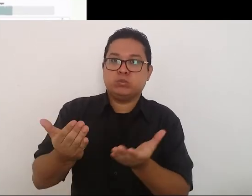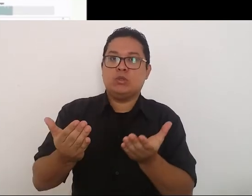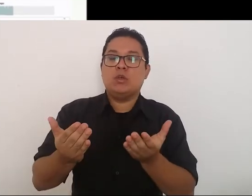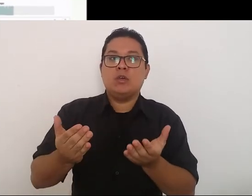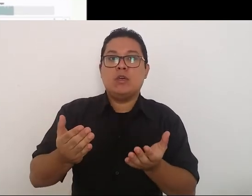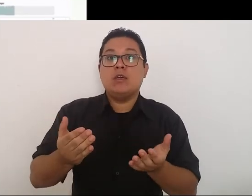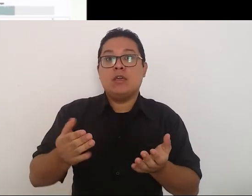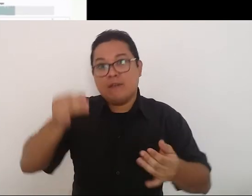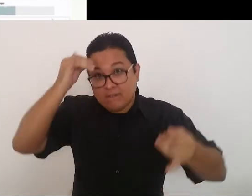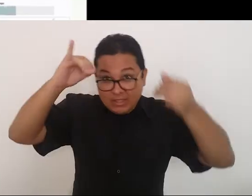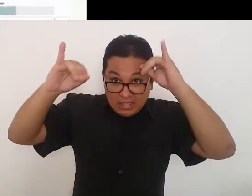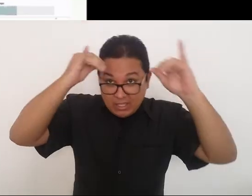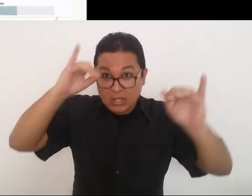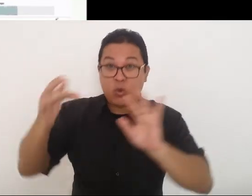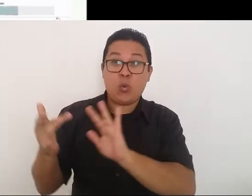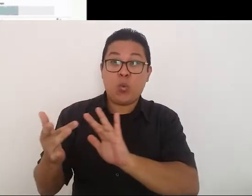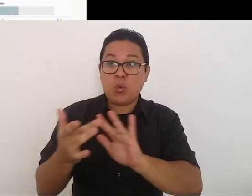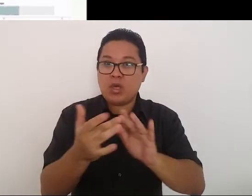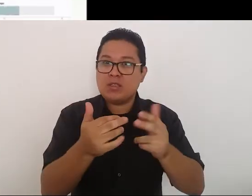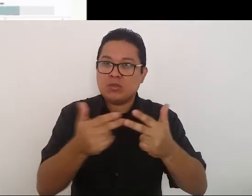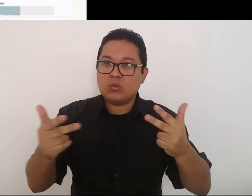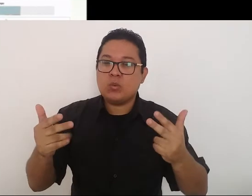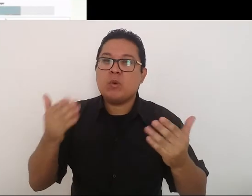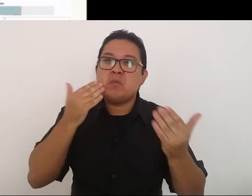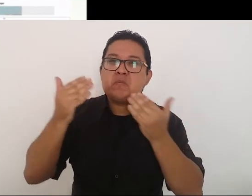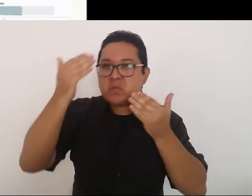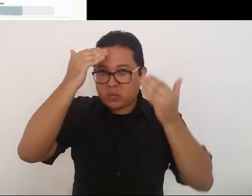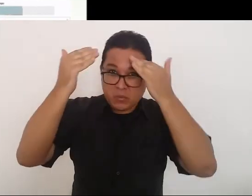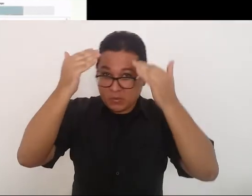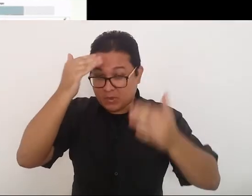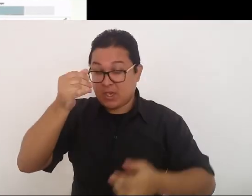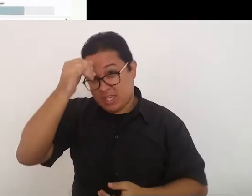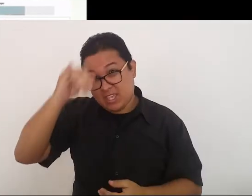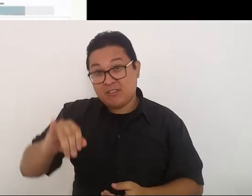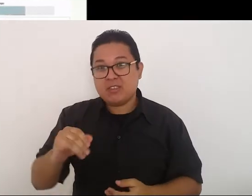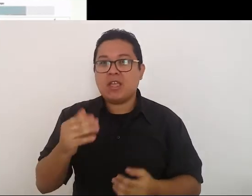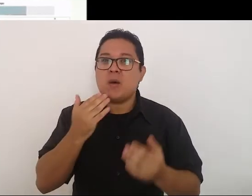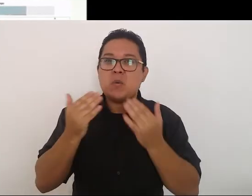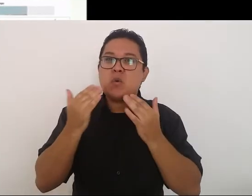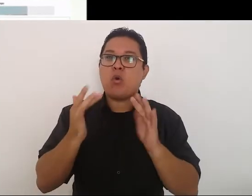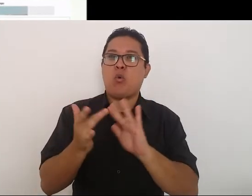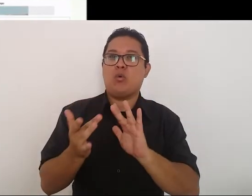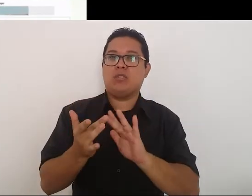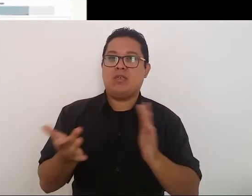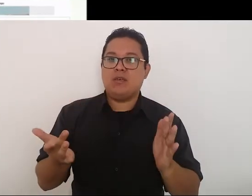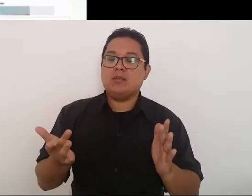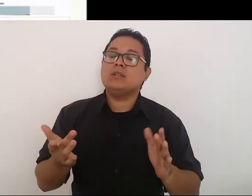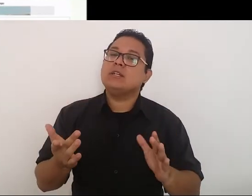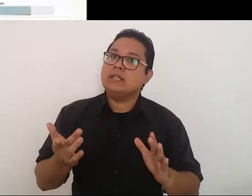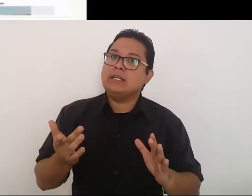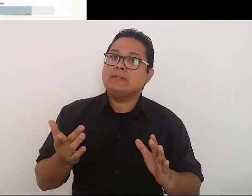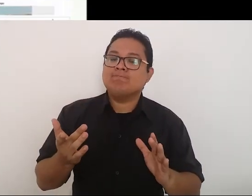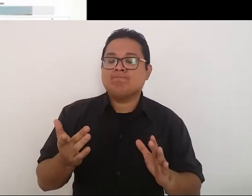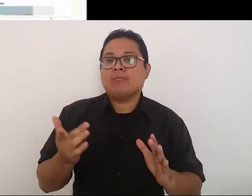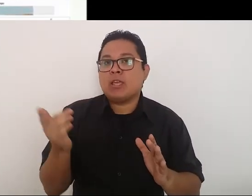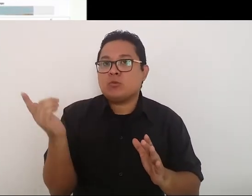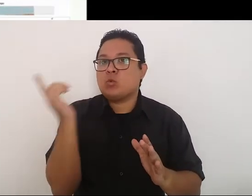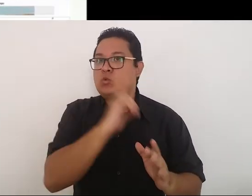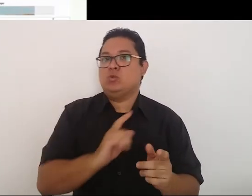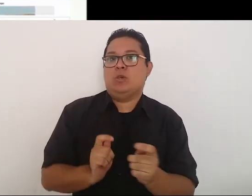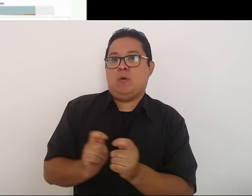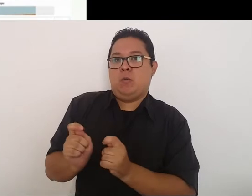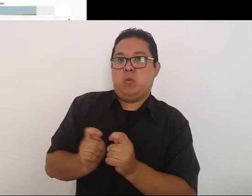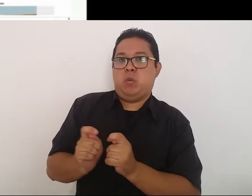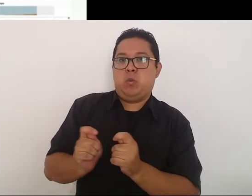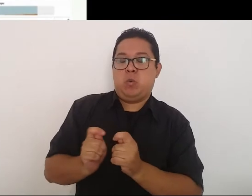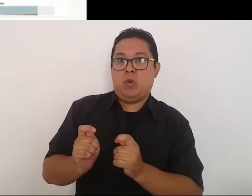medidas que, até onde nós sabemos, estão funcionando, entre aspas. Porque a ideia, fazendo